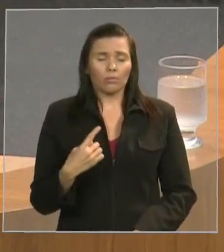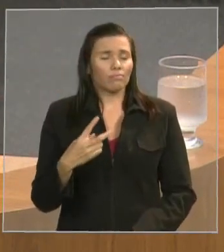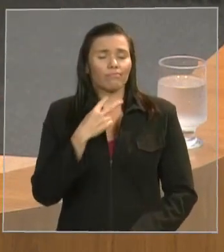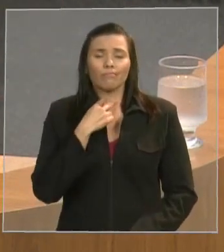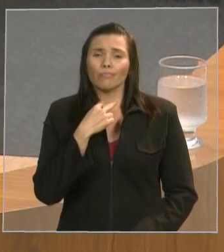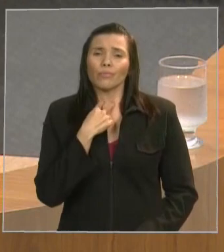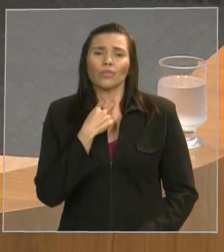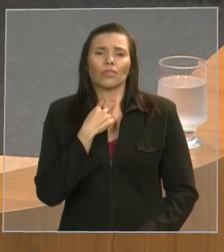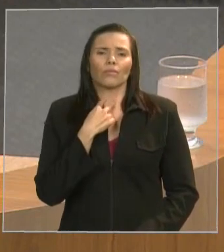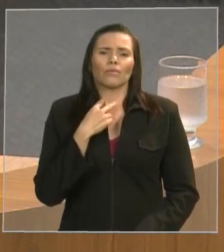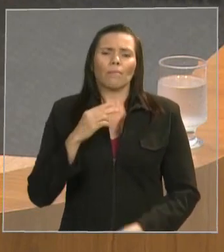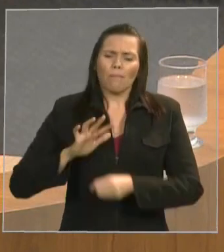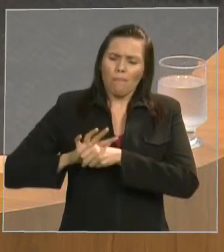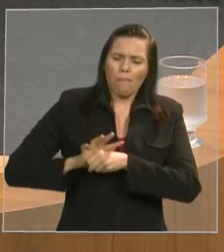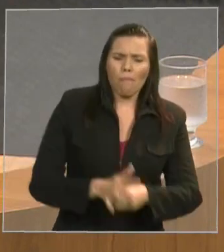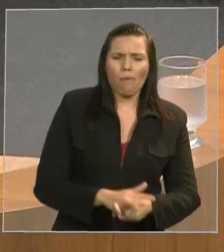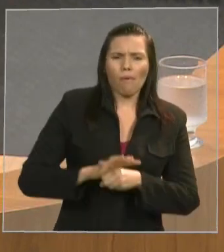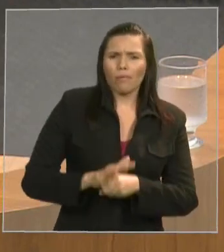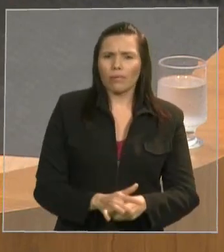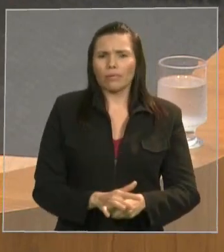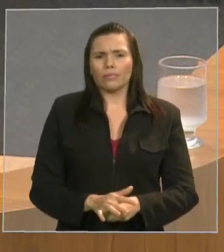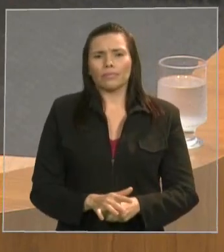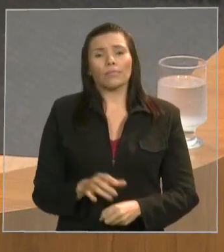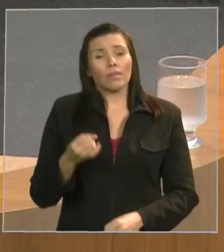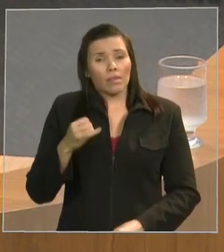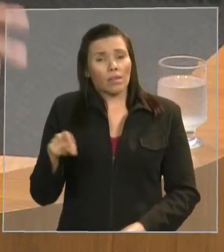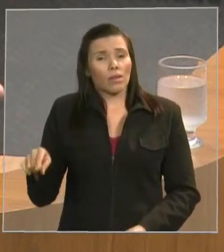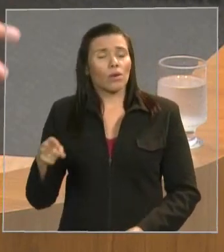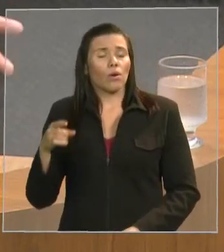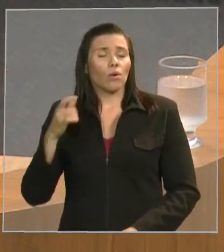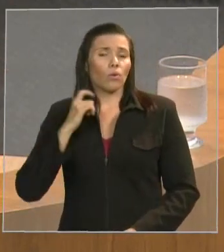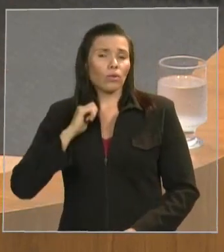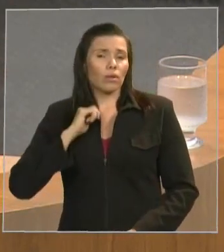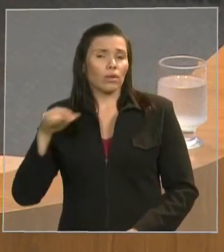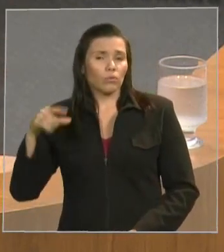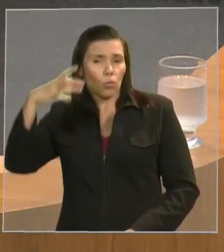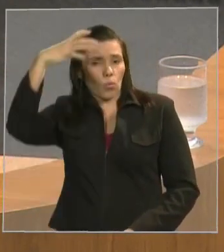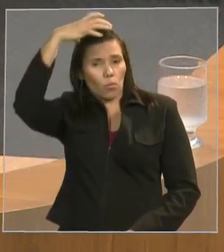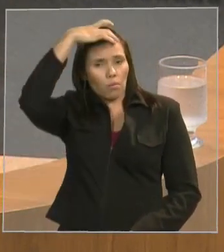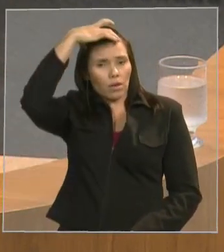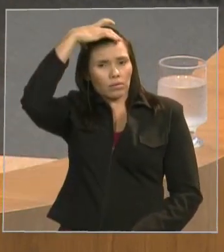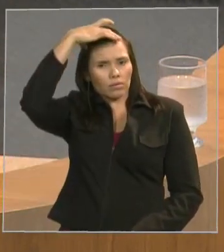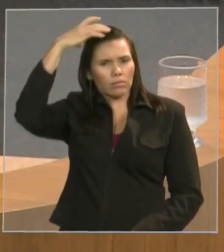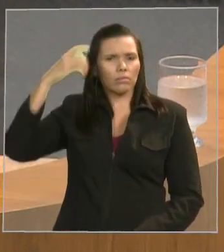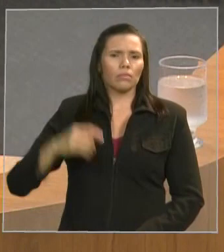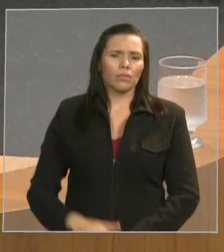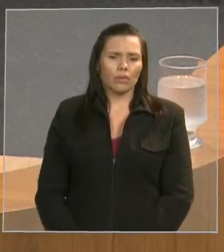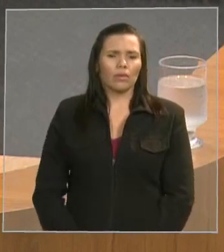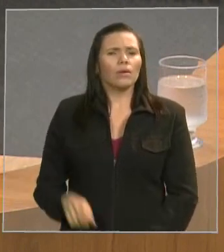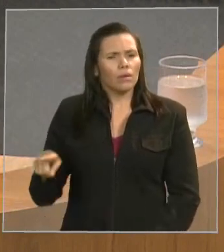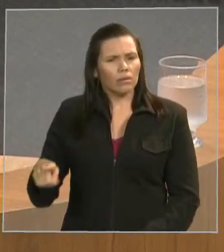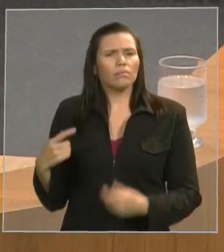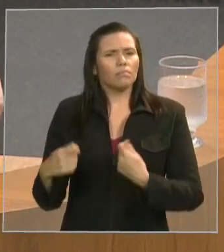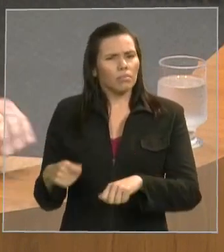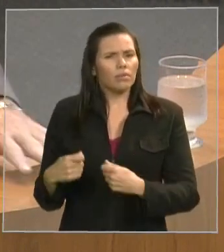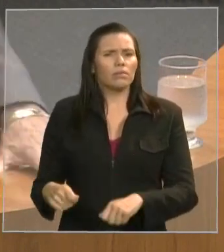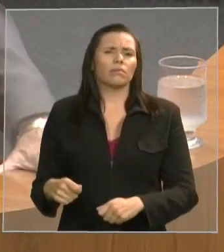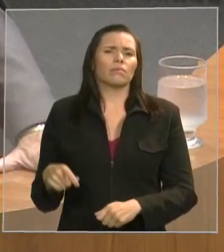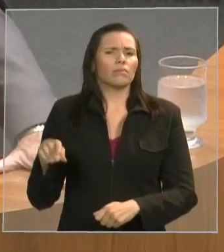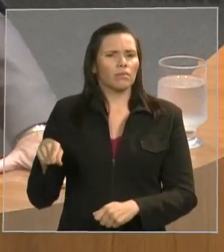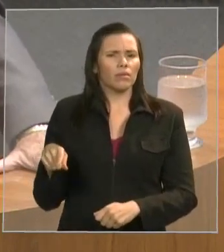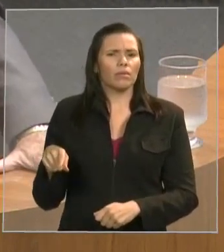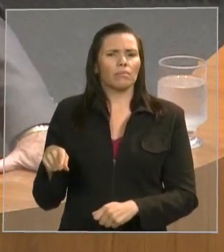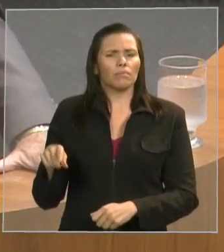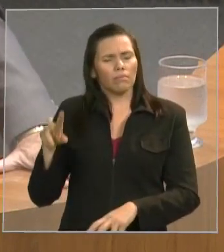está envolvido, ele pague por isto. Mas vamos esperar a conclusão do inquérito. Por que que o delegado,